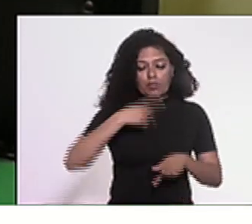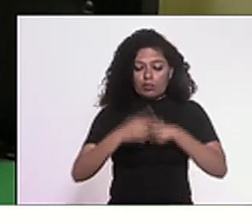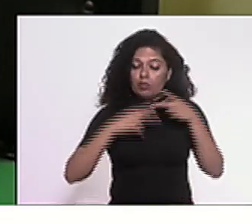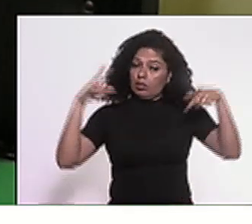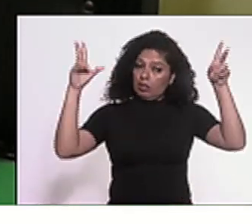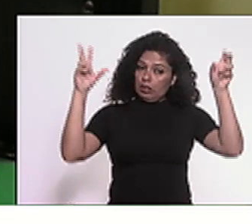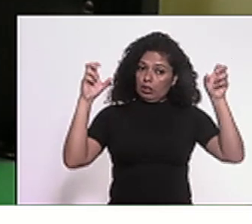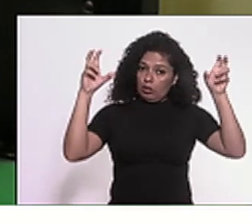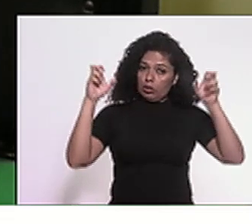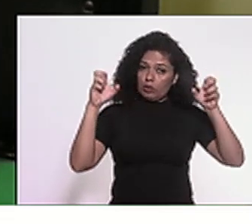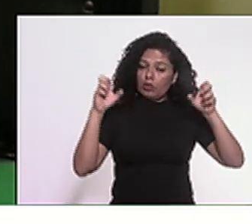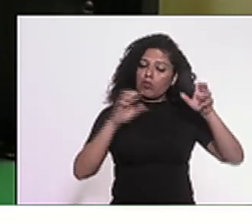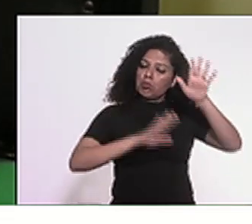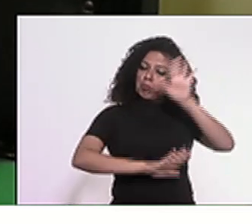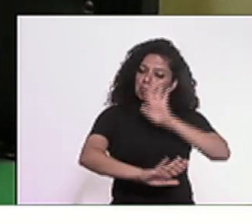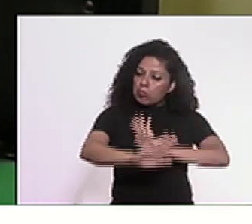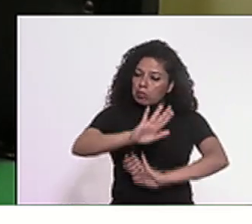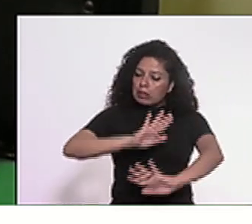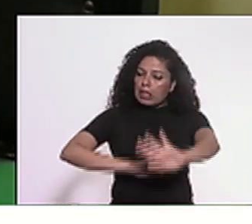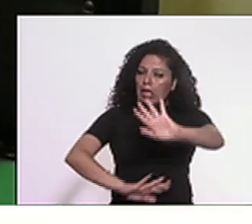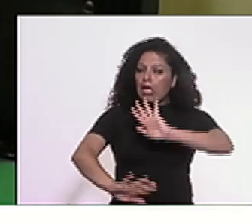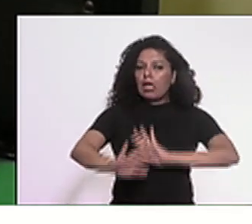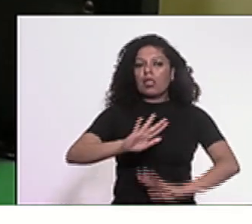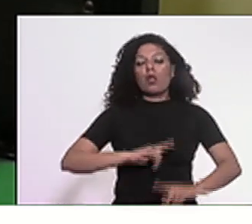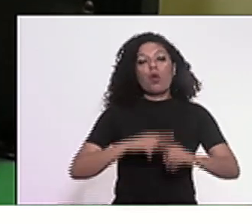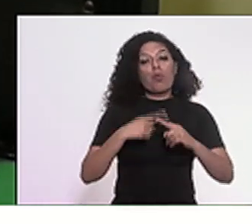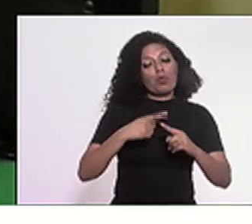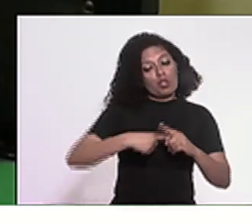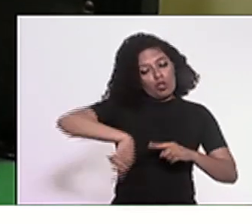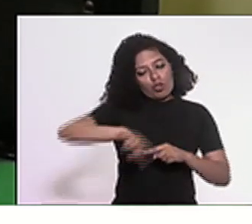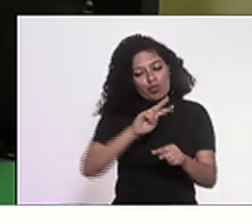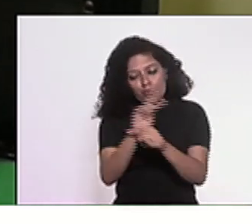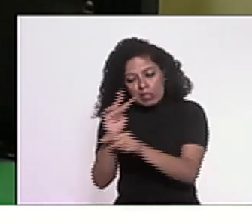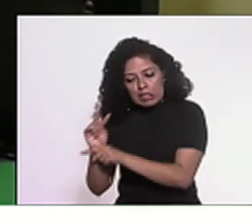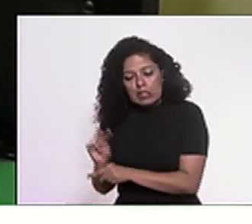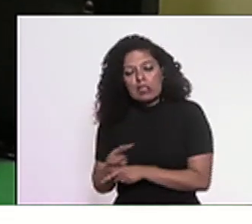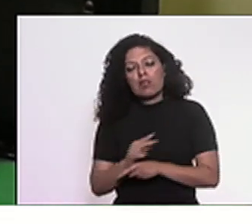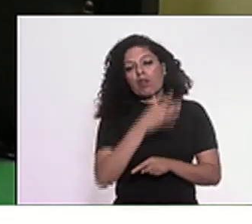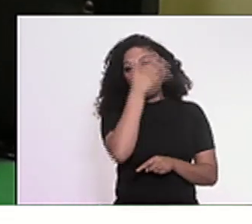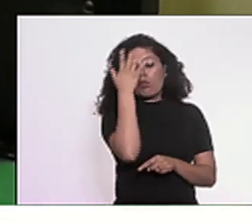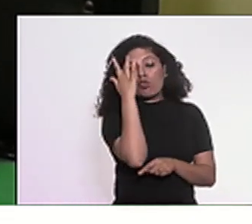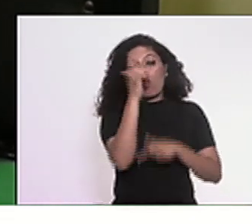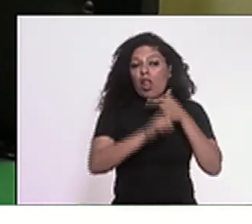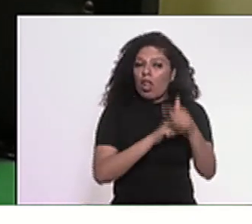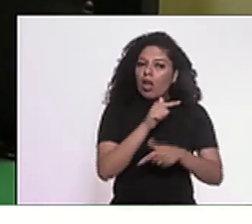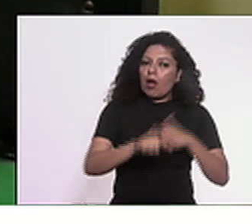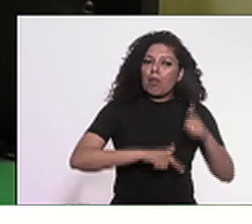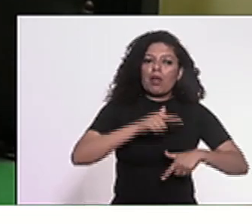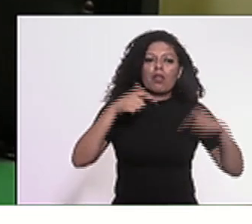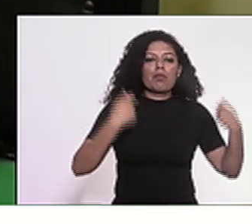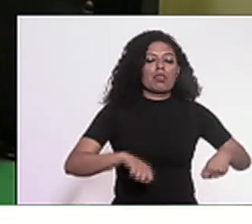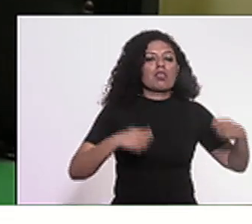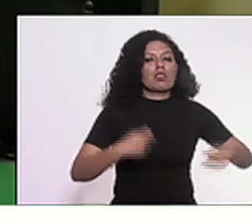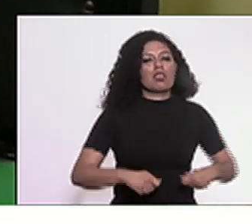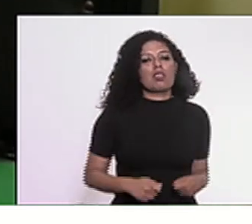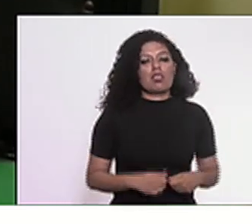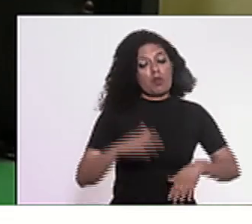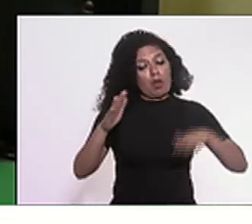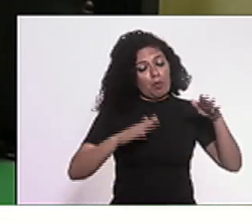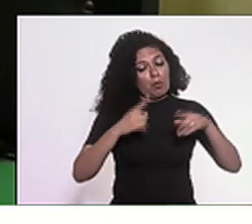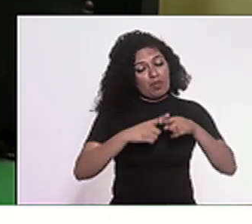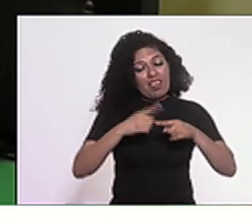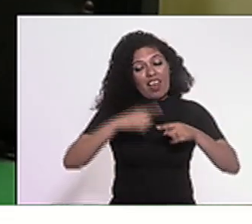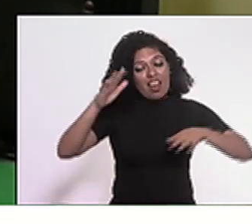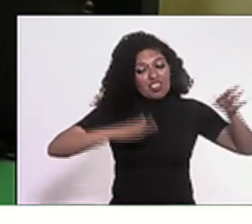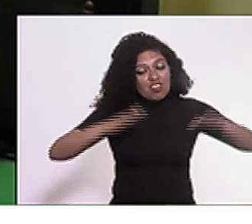maneira muito cautelosa para que a gente possa preservar esse servidor público que, de alguma maneira, tem sido atingido